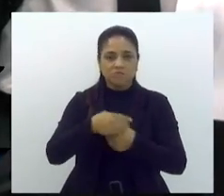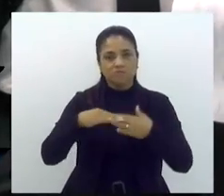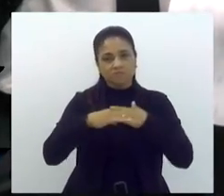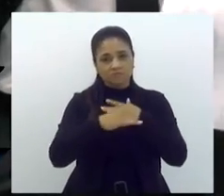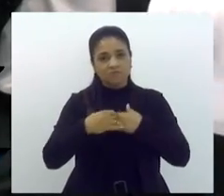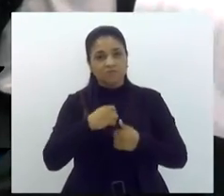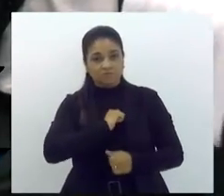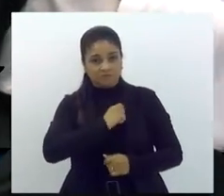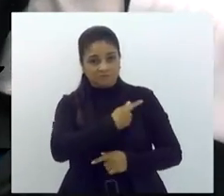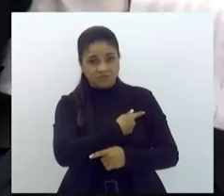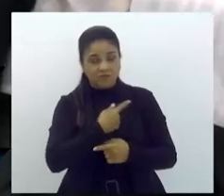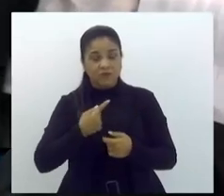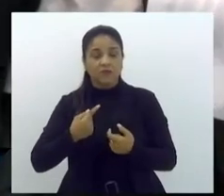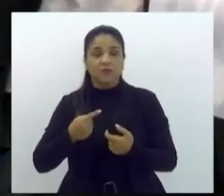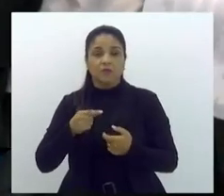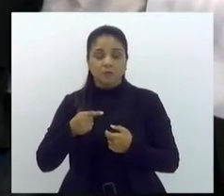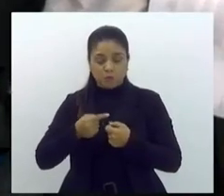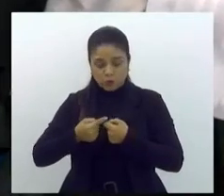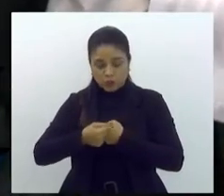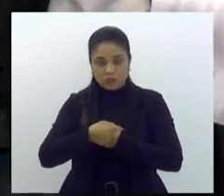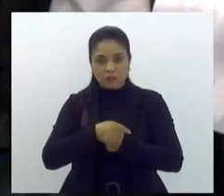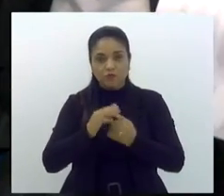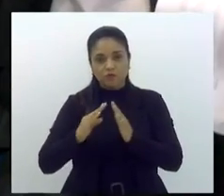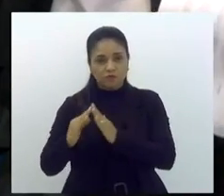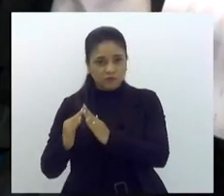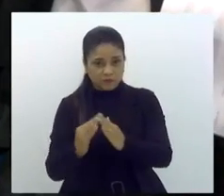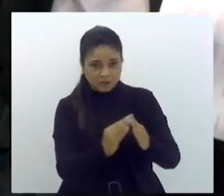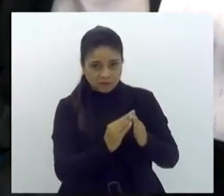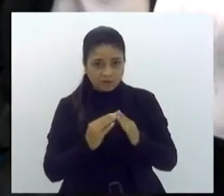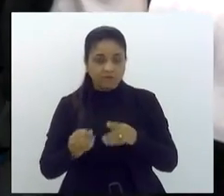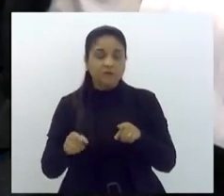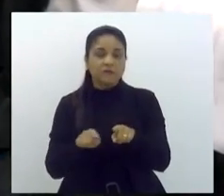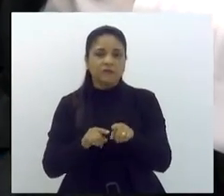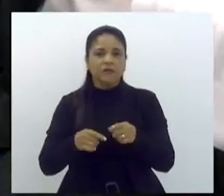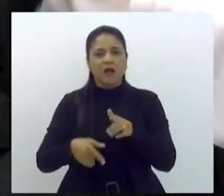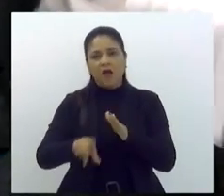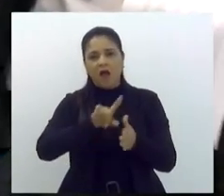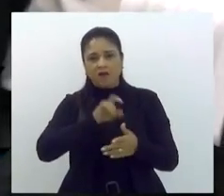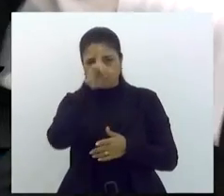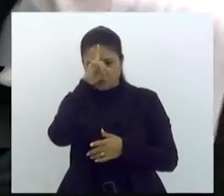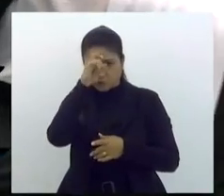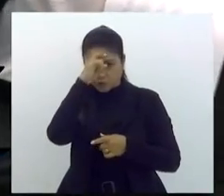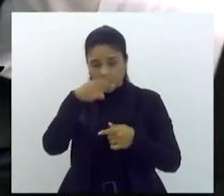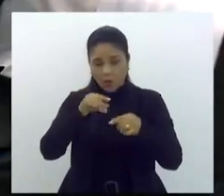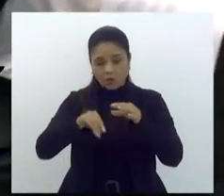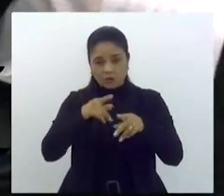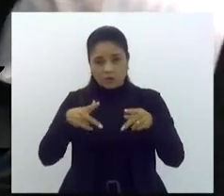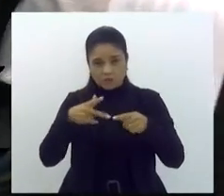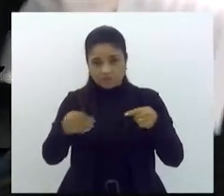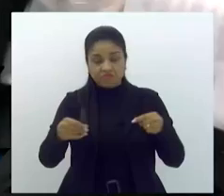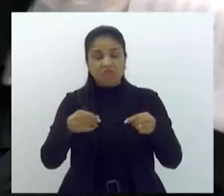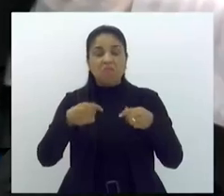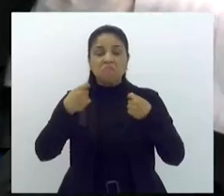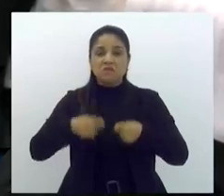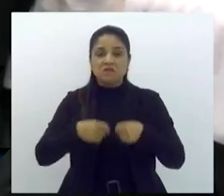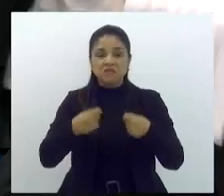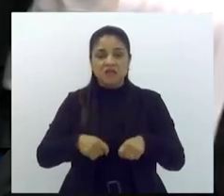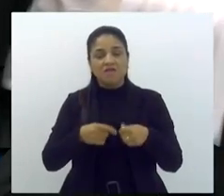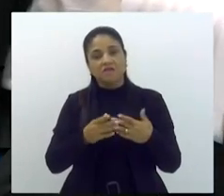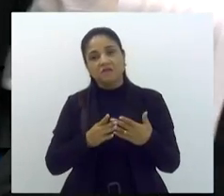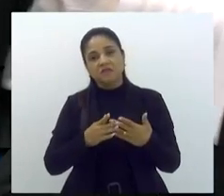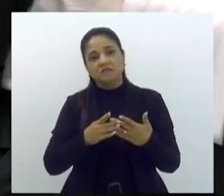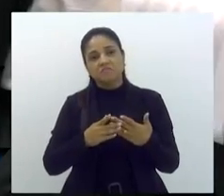que antes da inauguração desse hospital todos os vossa excelências precisavam sair de São Gonçalo para fazer um